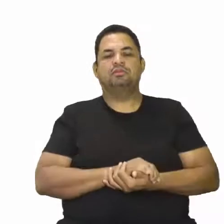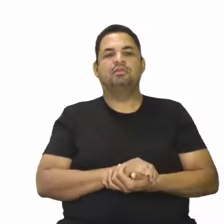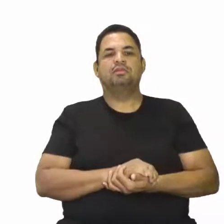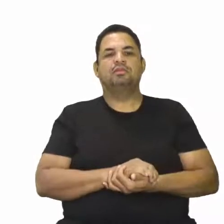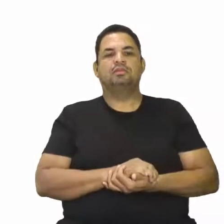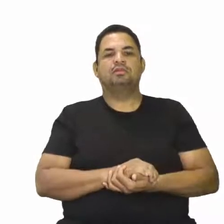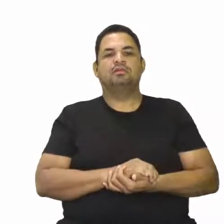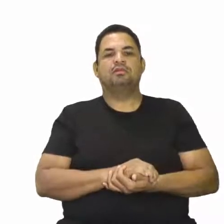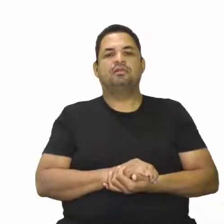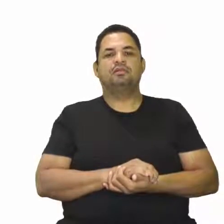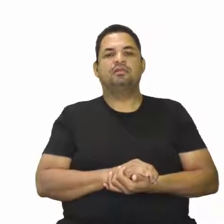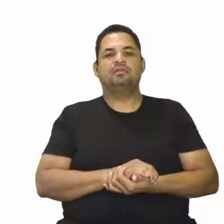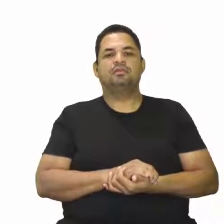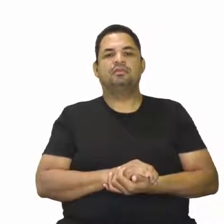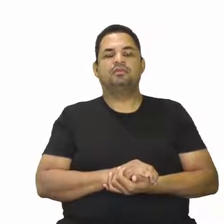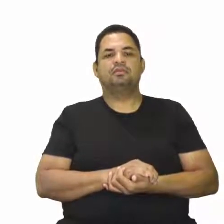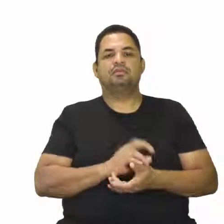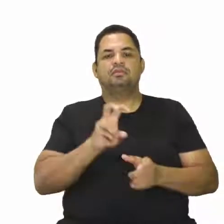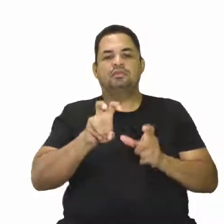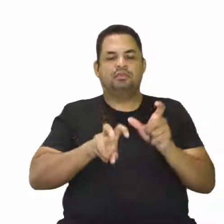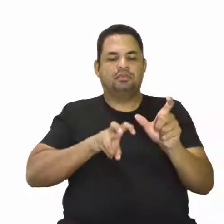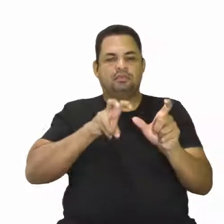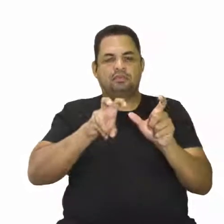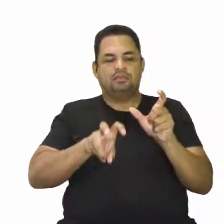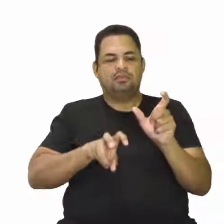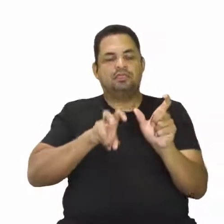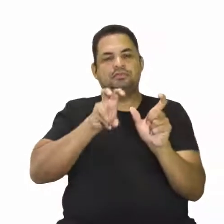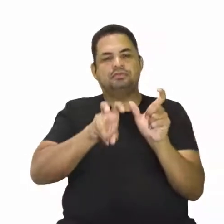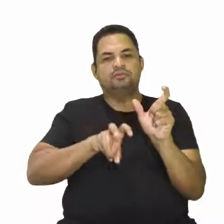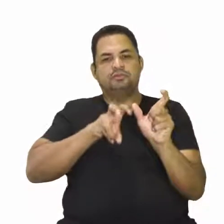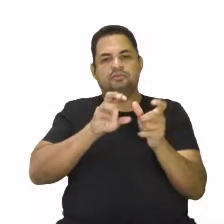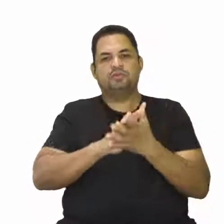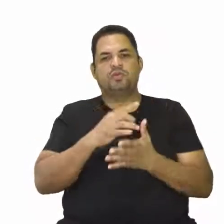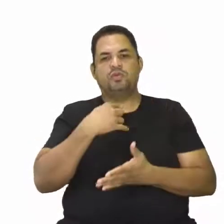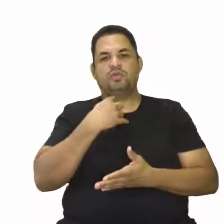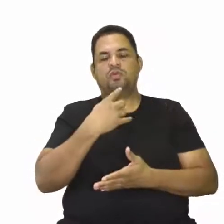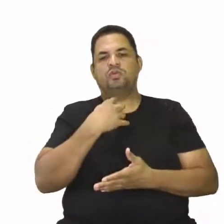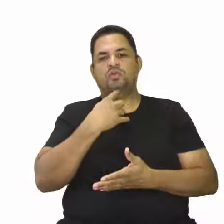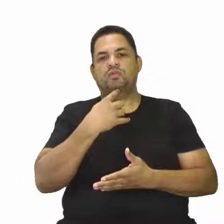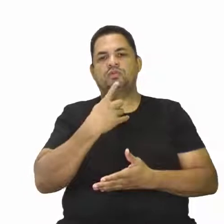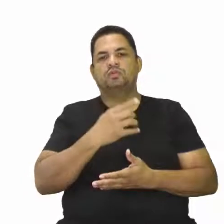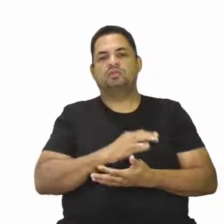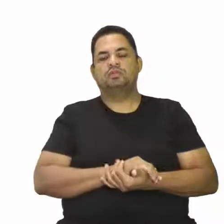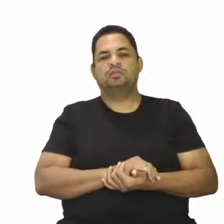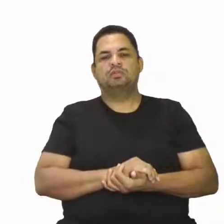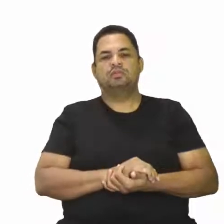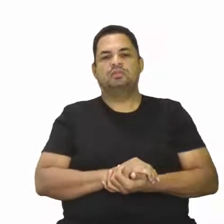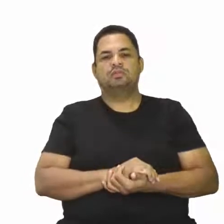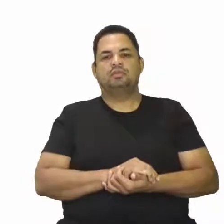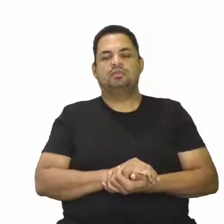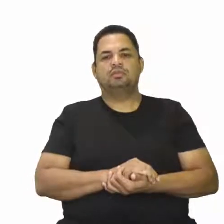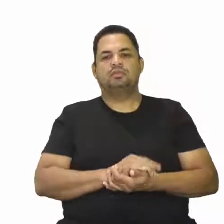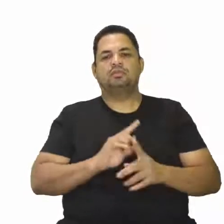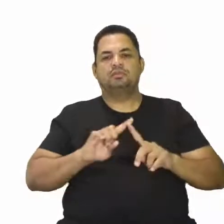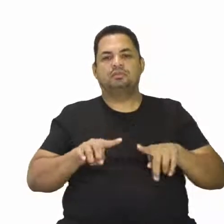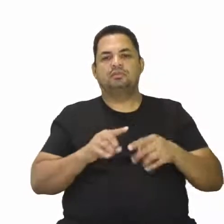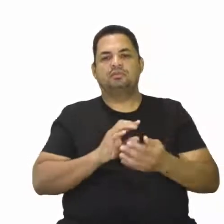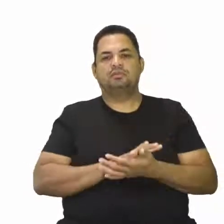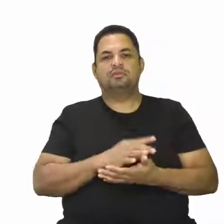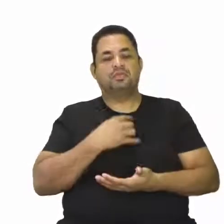temos aqui os advérbios de Duda, que não é a Maria Eduarda, mas